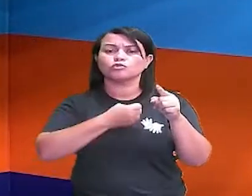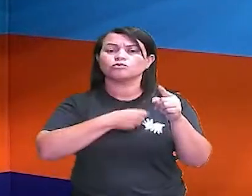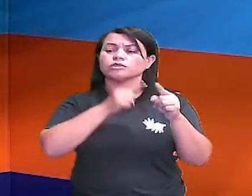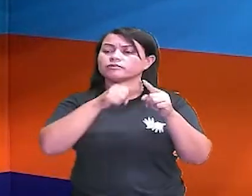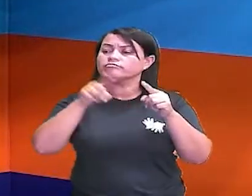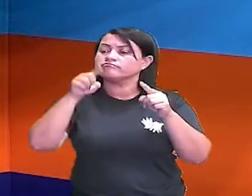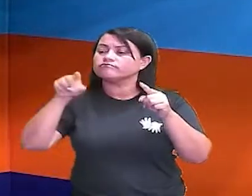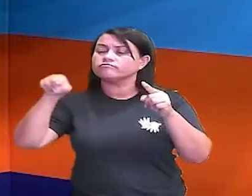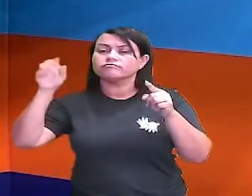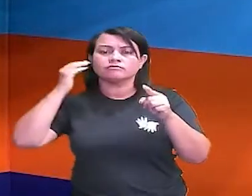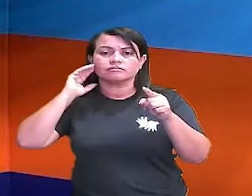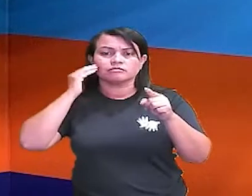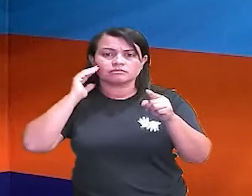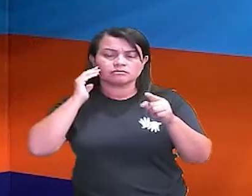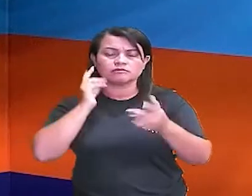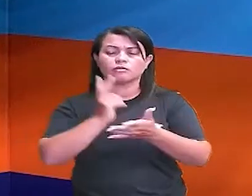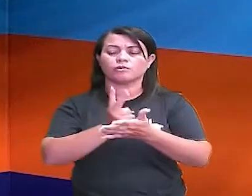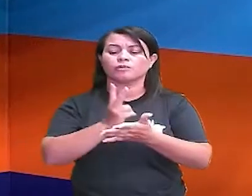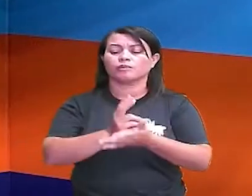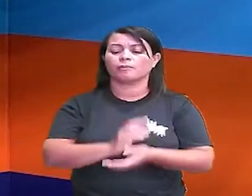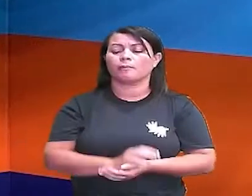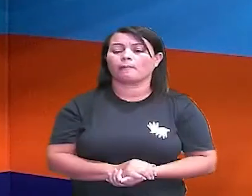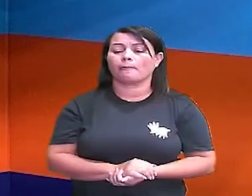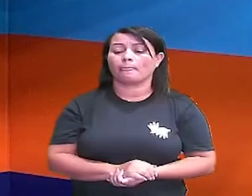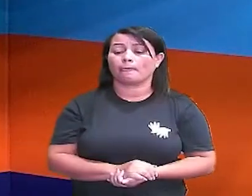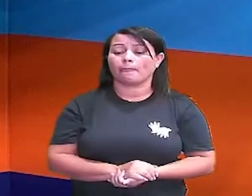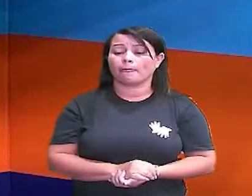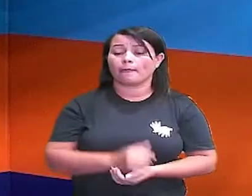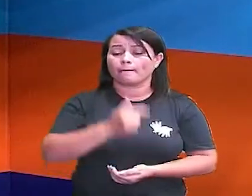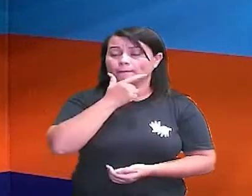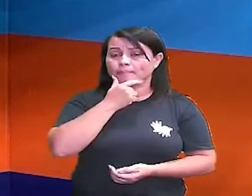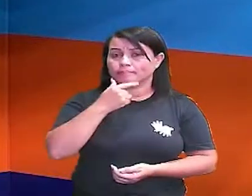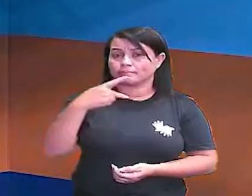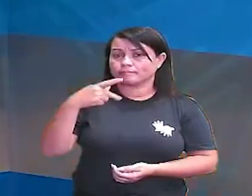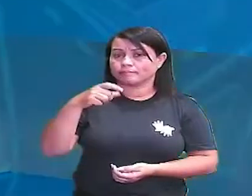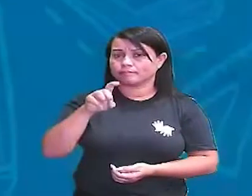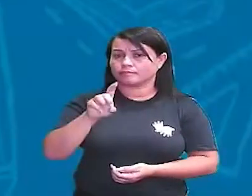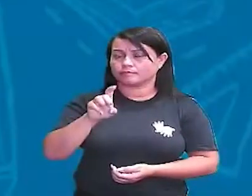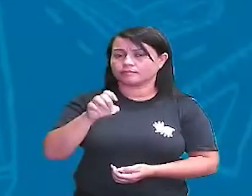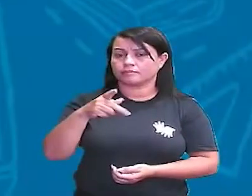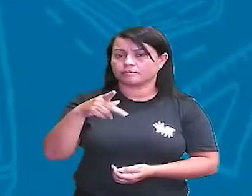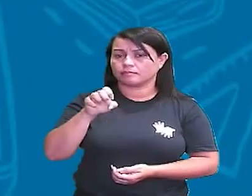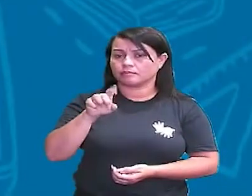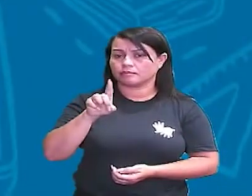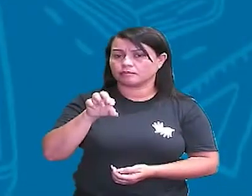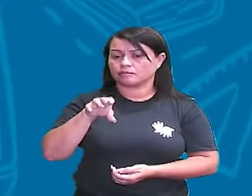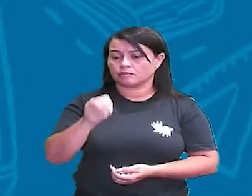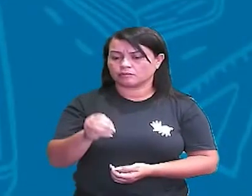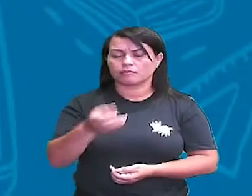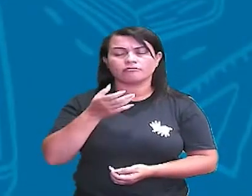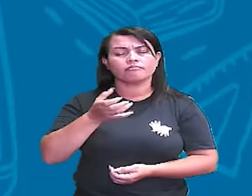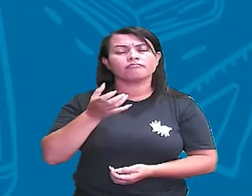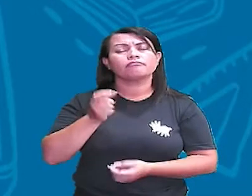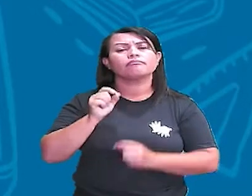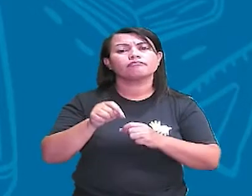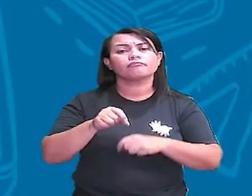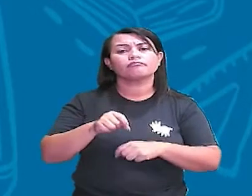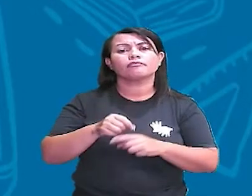certo? Então, vamos continuar. Pedro queria caminhar pela reta numérica. Ele saiu do